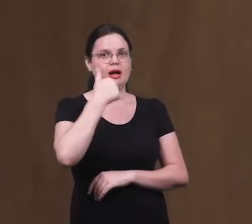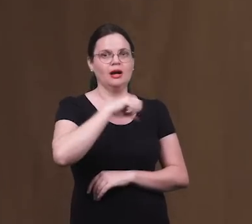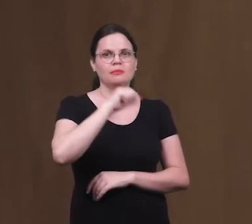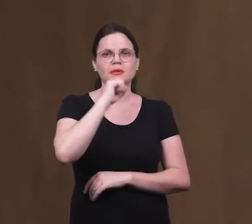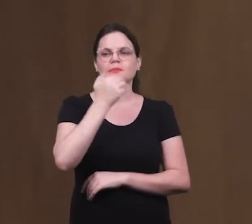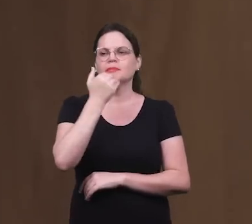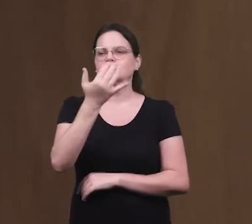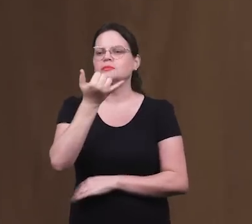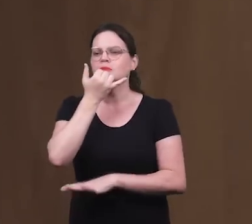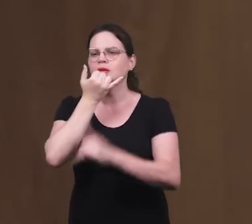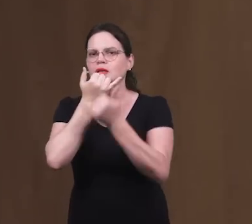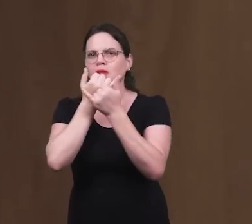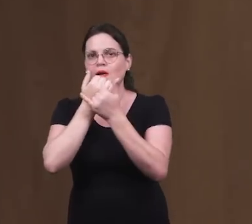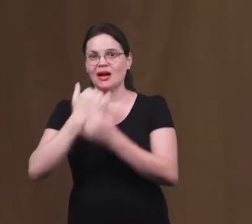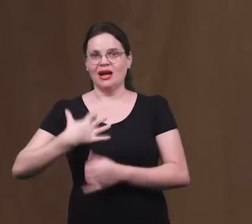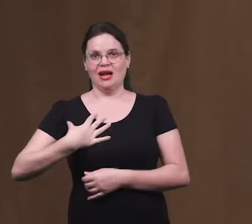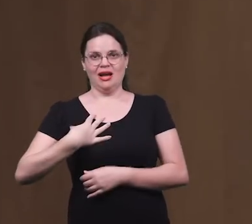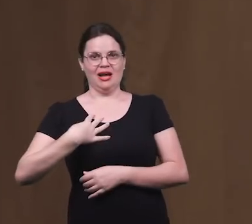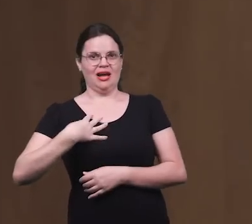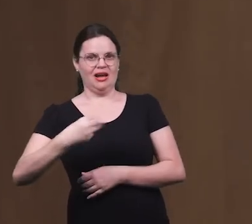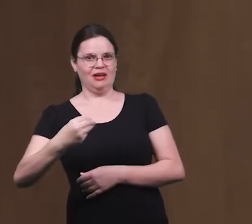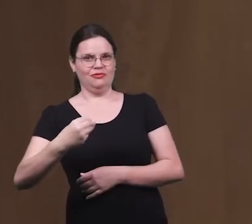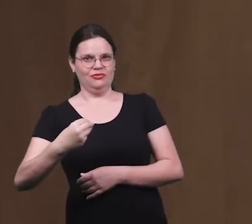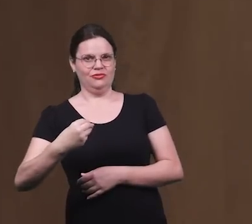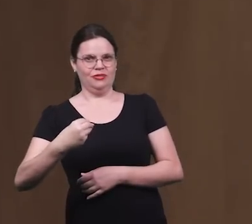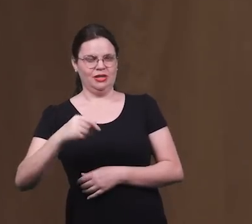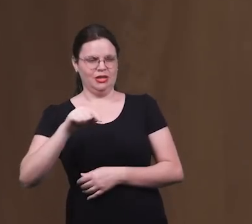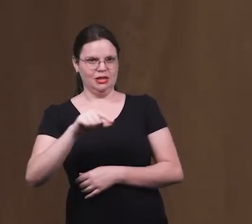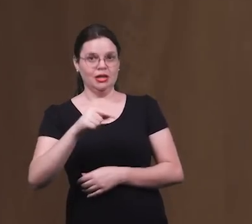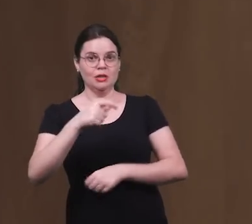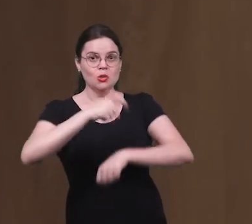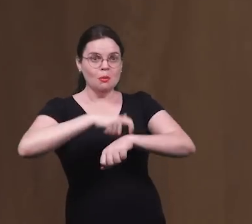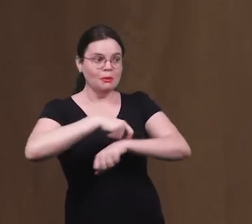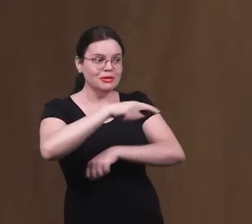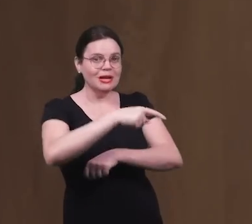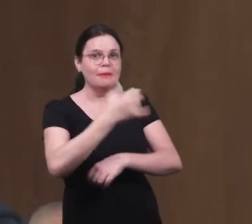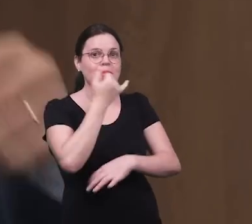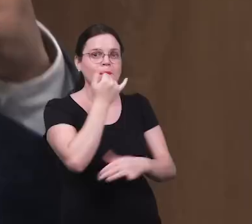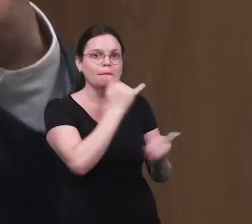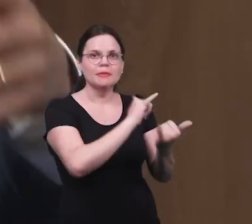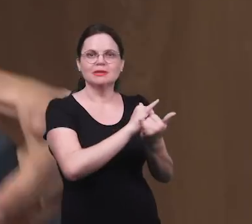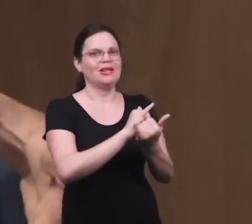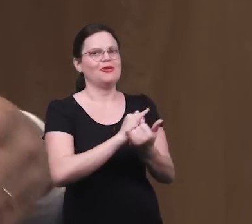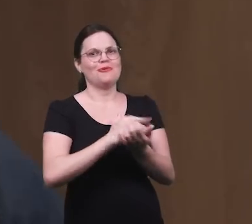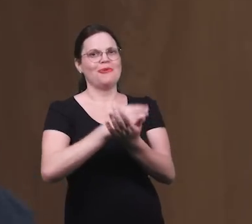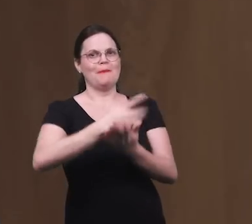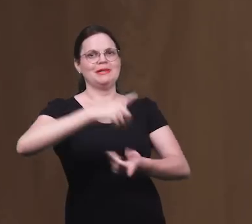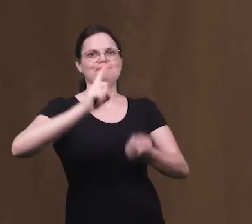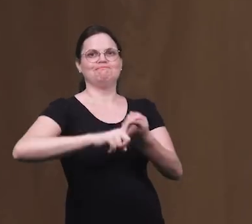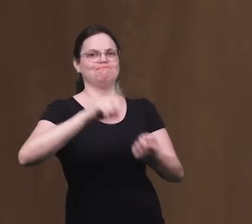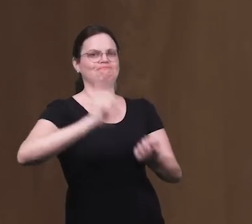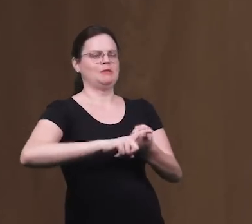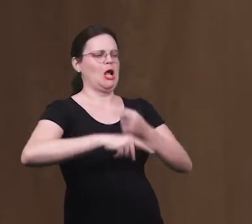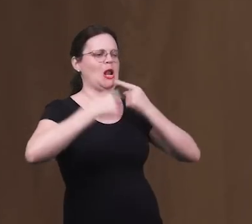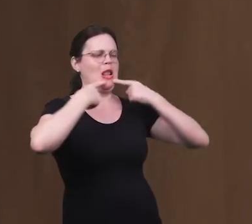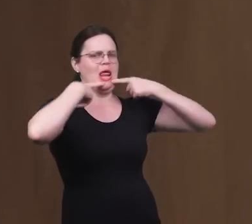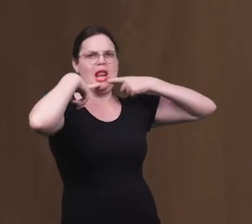perdão, a filha mais velha começa a usar aquele momento de aliança para executar a vingança contra a